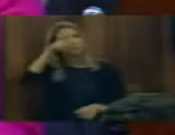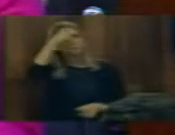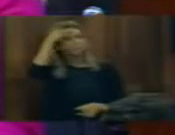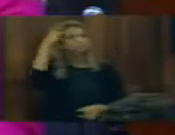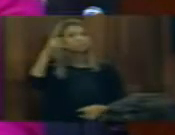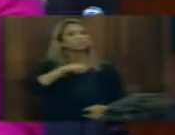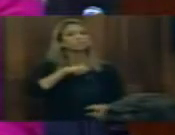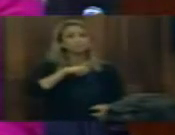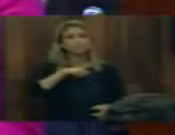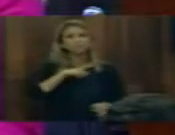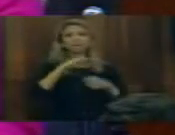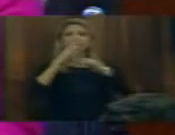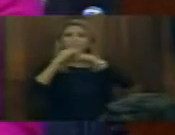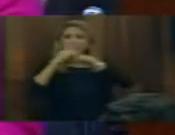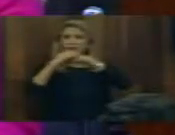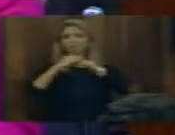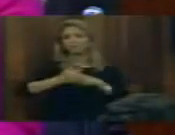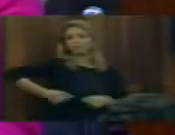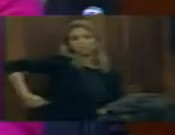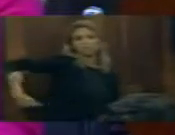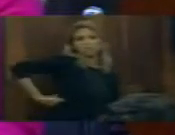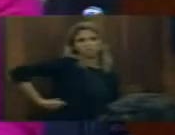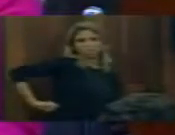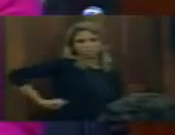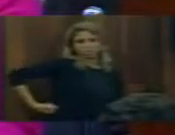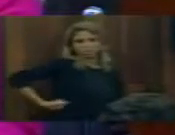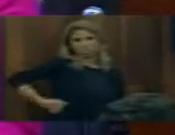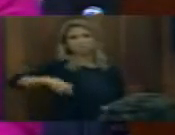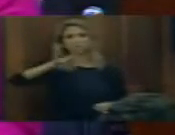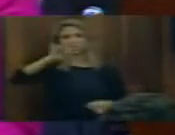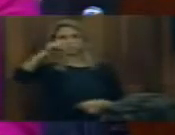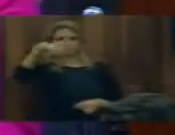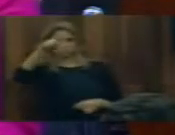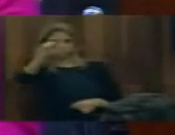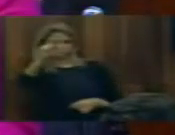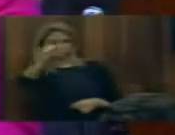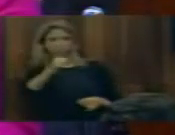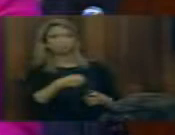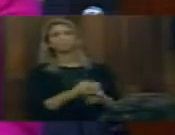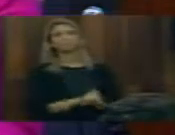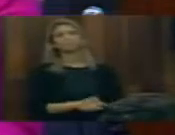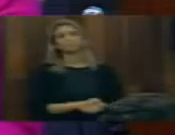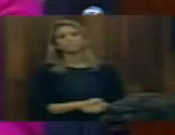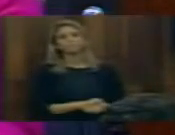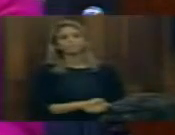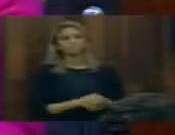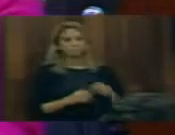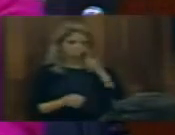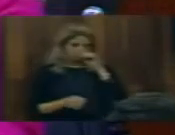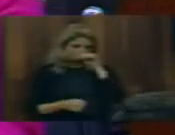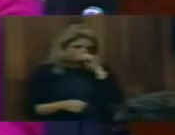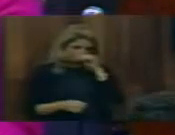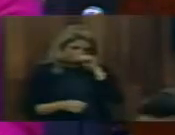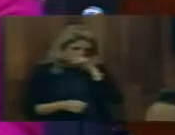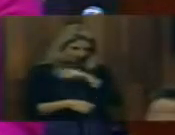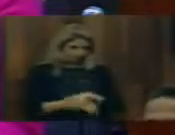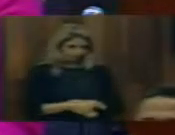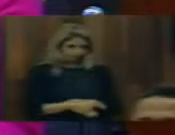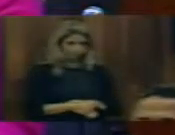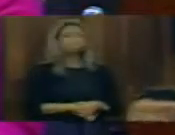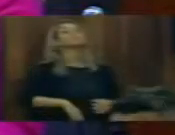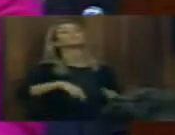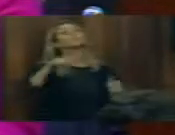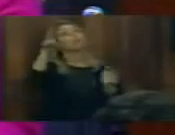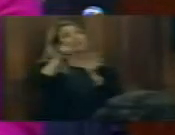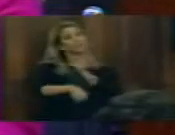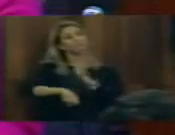Renal Crônica, ofício GAPRE, número 136-2019. Veto 0038-2019,